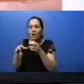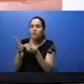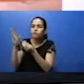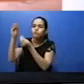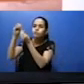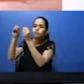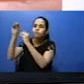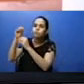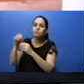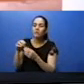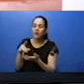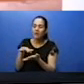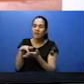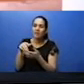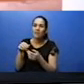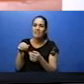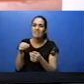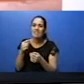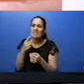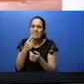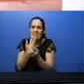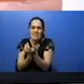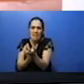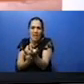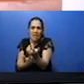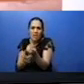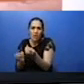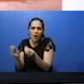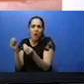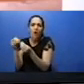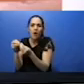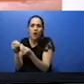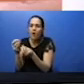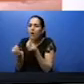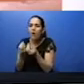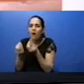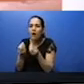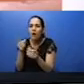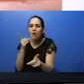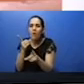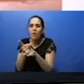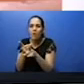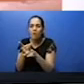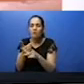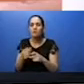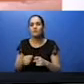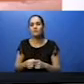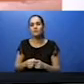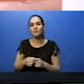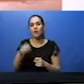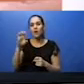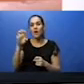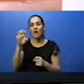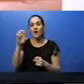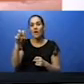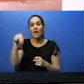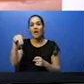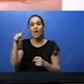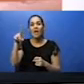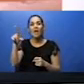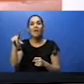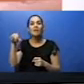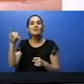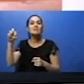peróxido de hidrogênio, ela pode ser acelerada por uma enzima encontrada no sangue. Então, essa reação ela pode